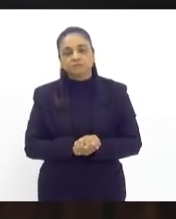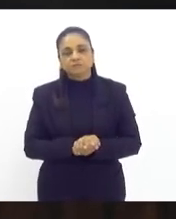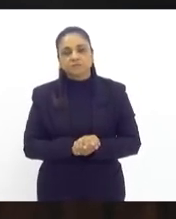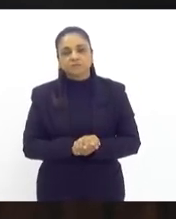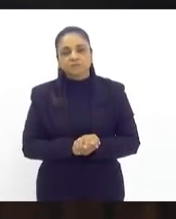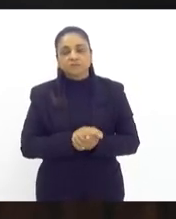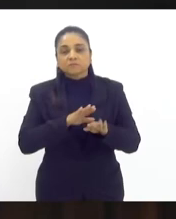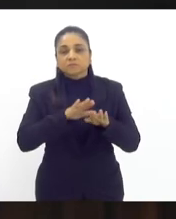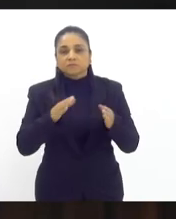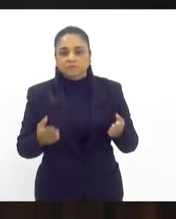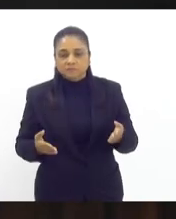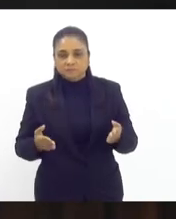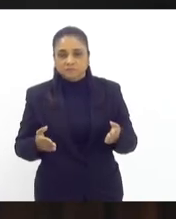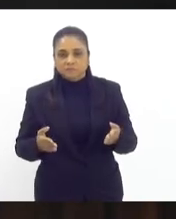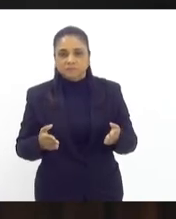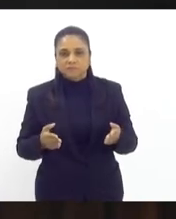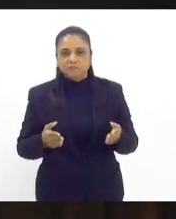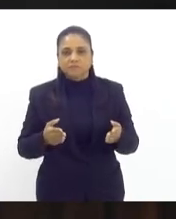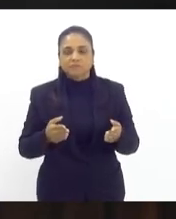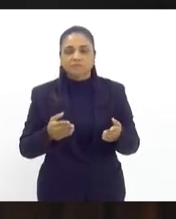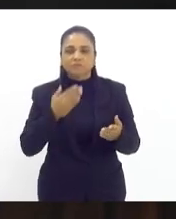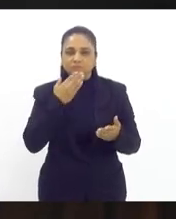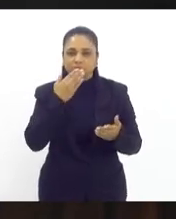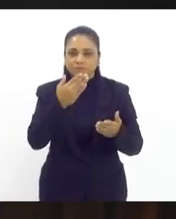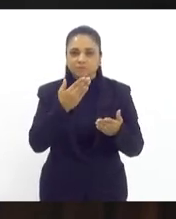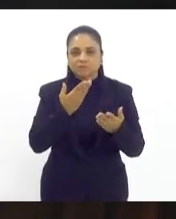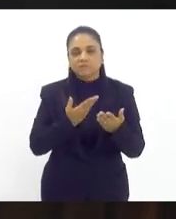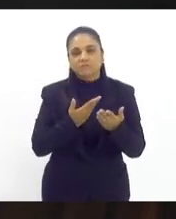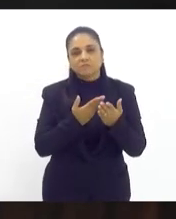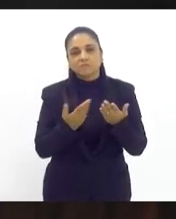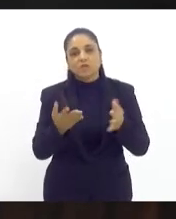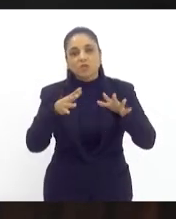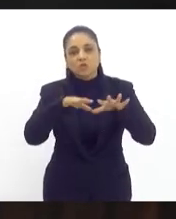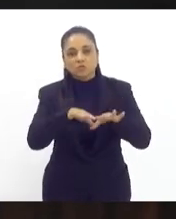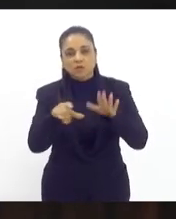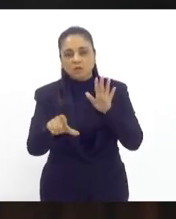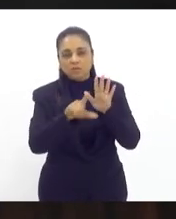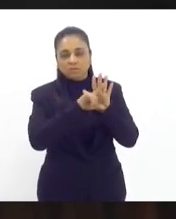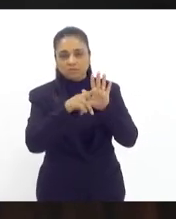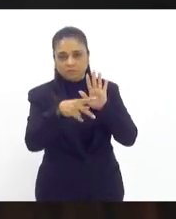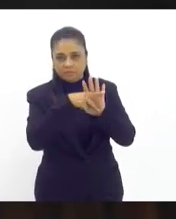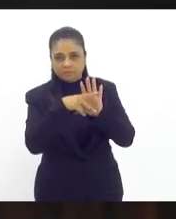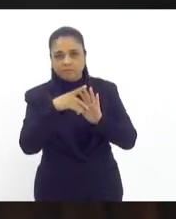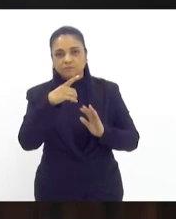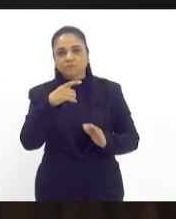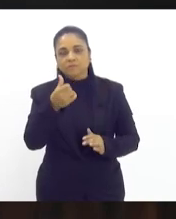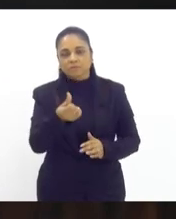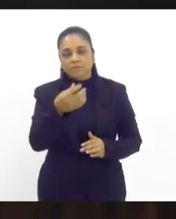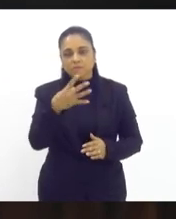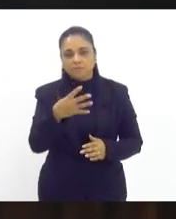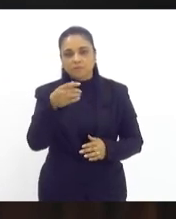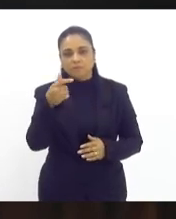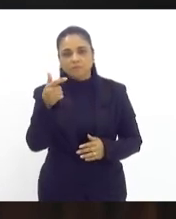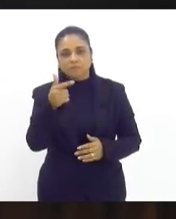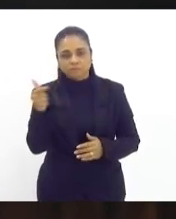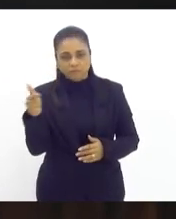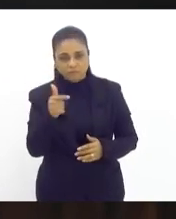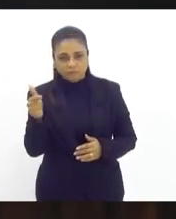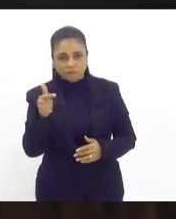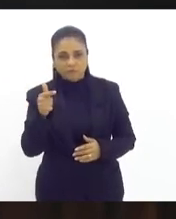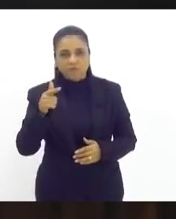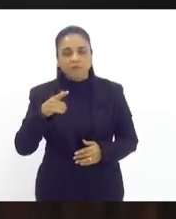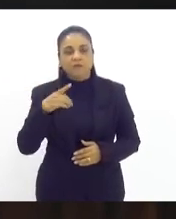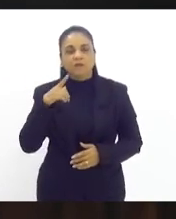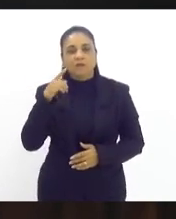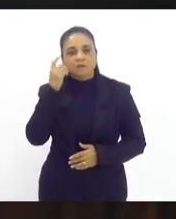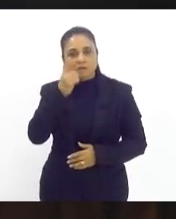a sobre a mesa o requerimento que a inclusão do projeto de lei número 64 98/2022 na hora do dia Deputado